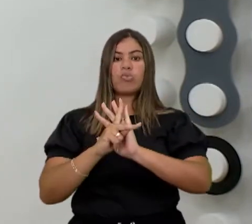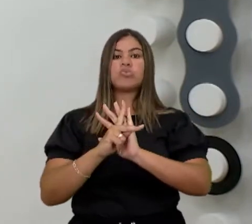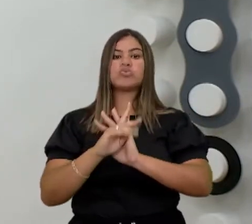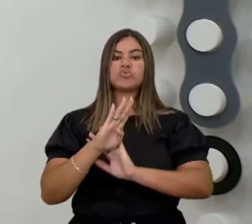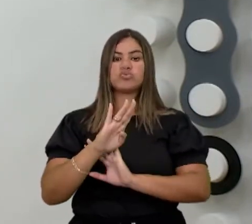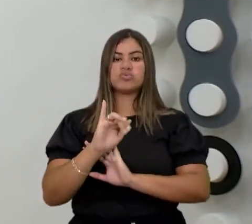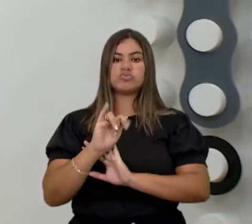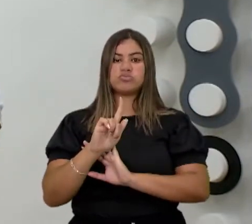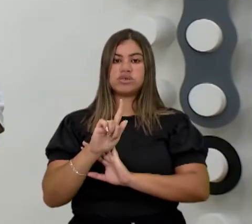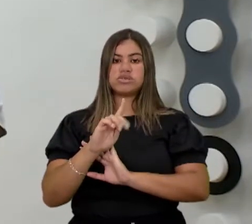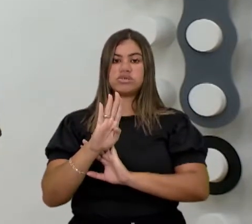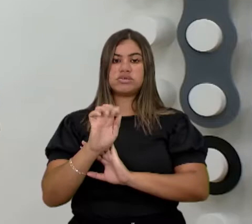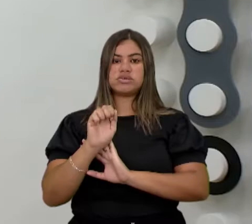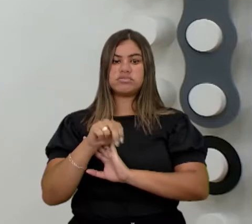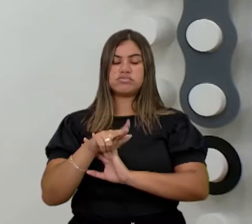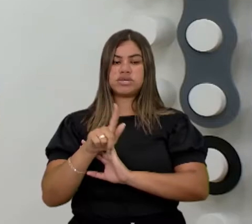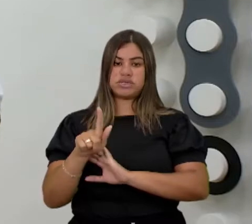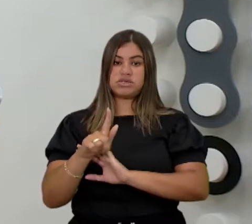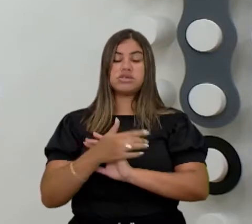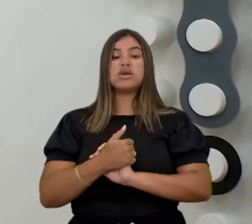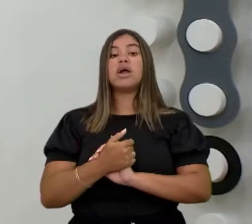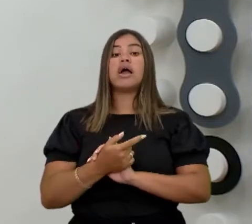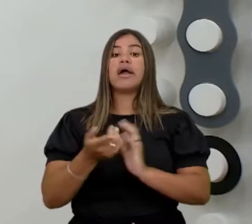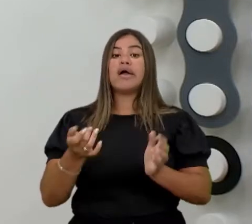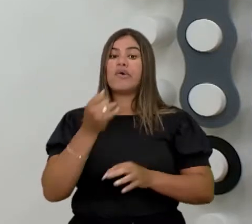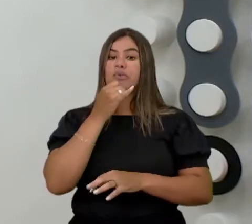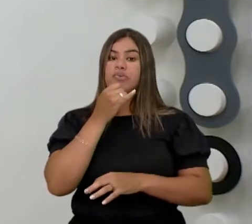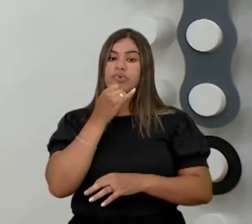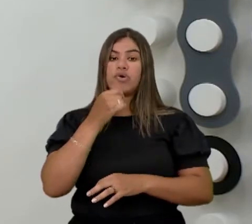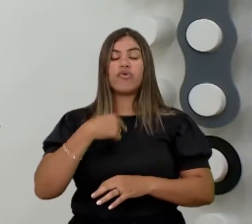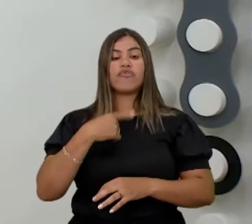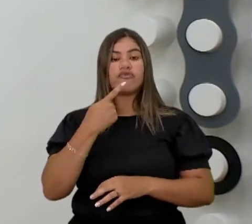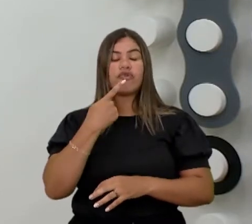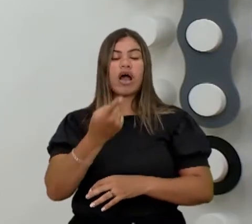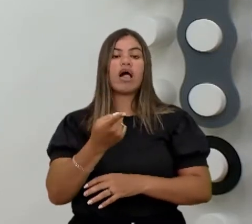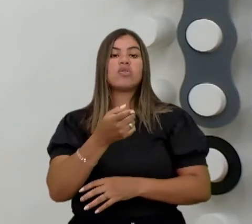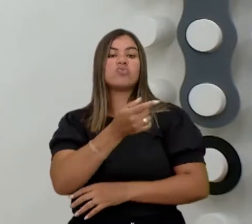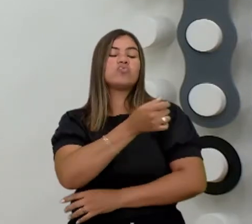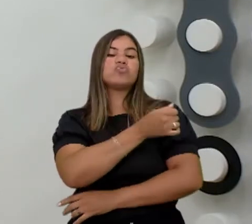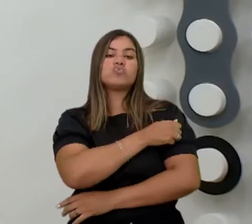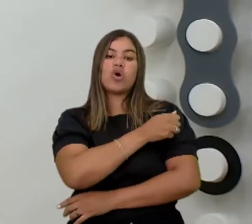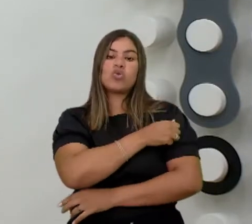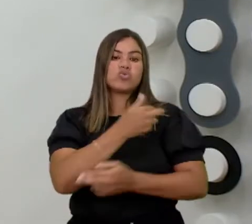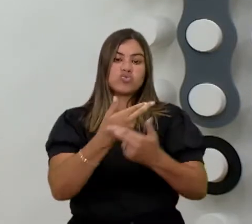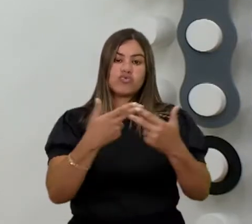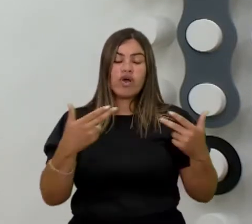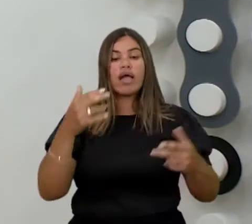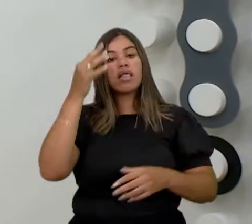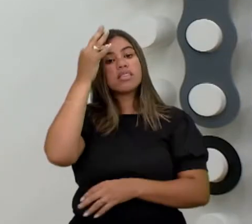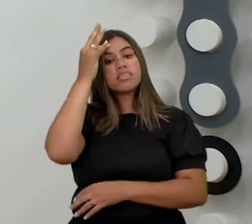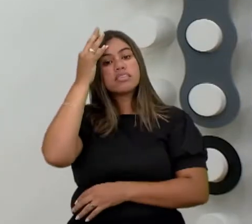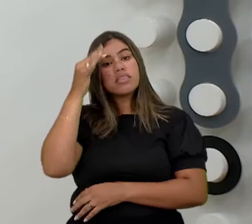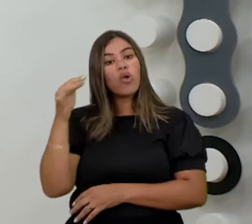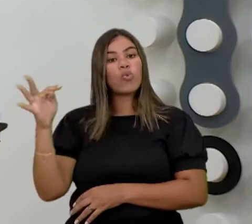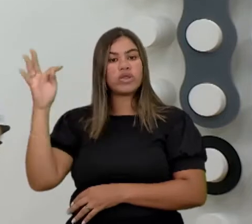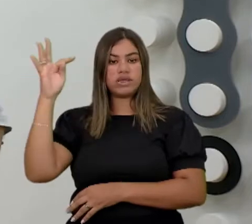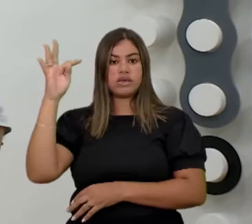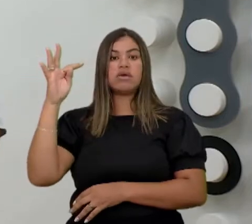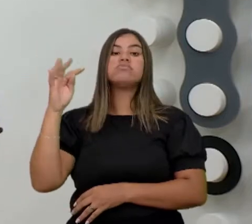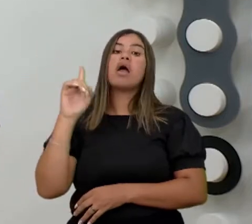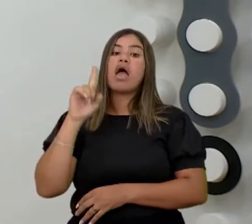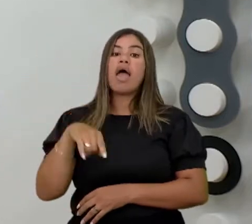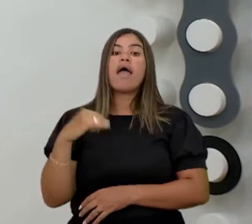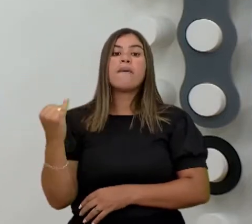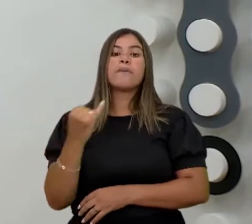eu sempre falo para os alunos, né, quando eu falo sobre algumas questões aí, alguns embasamentos teóricos, que é sempre importante a gente